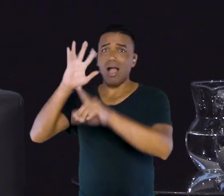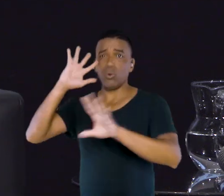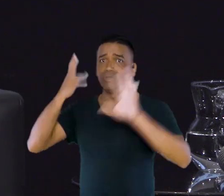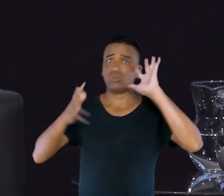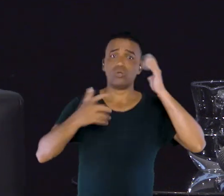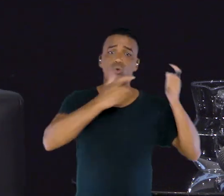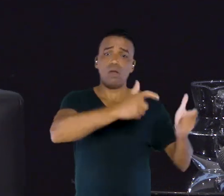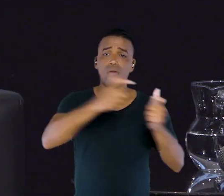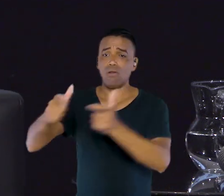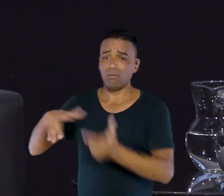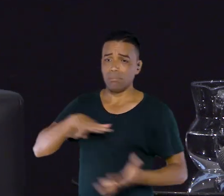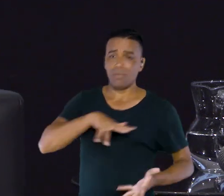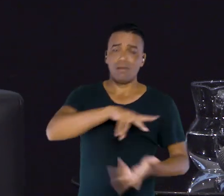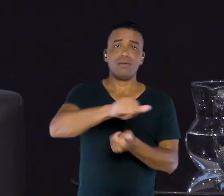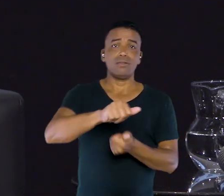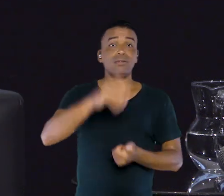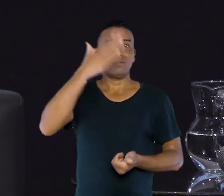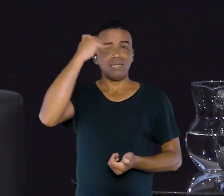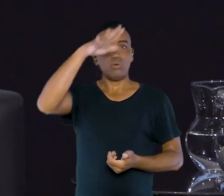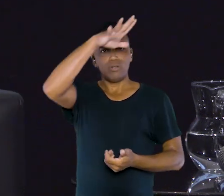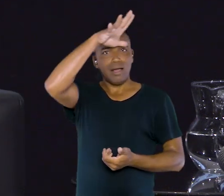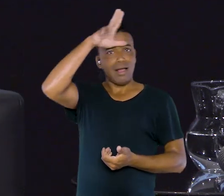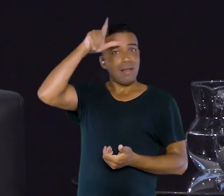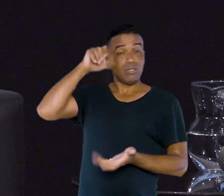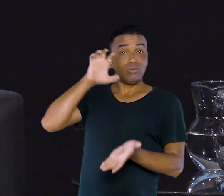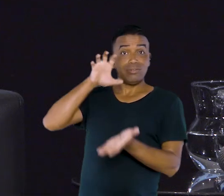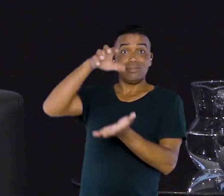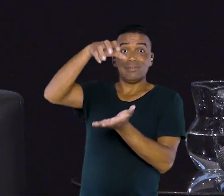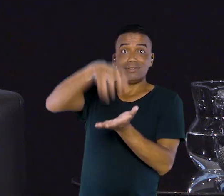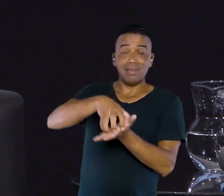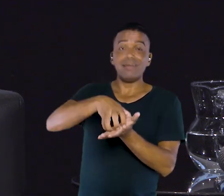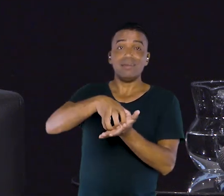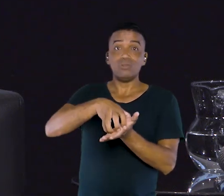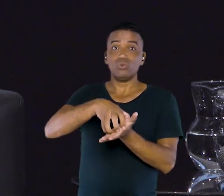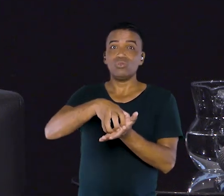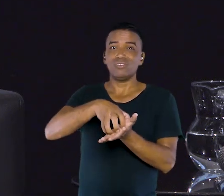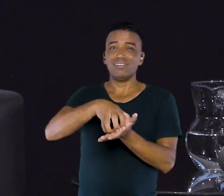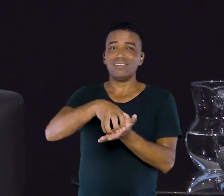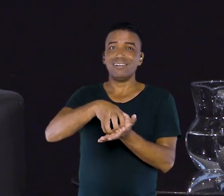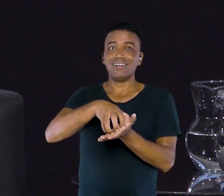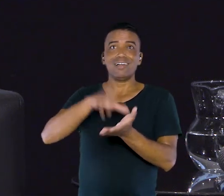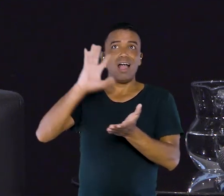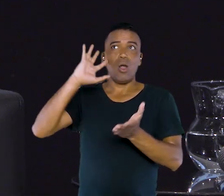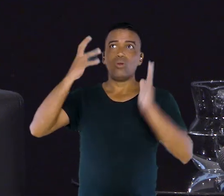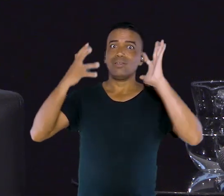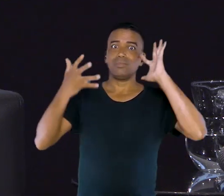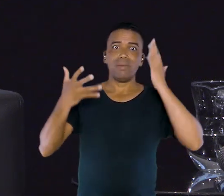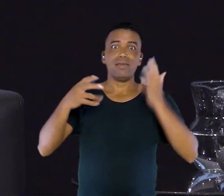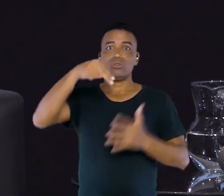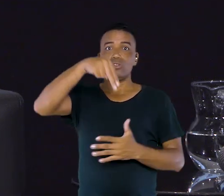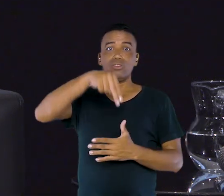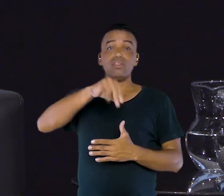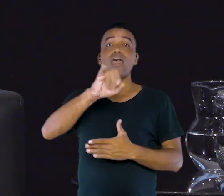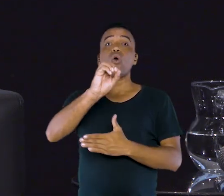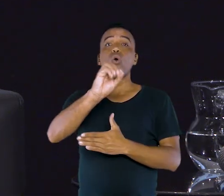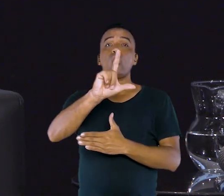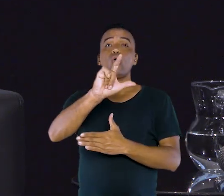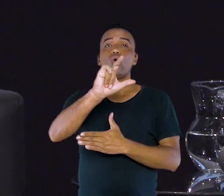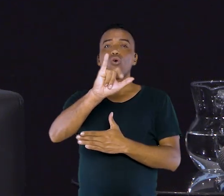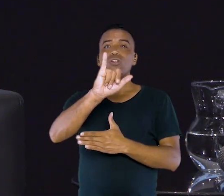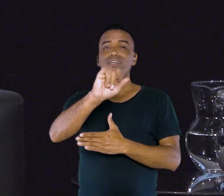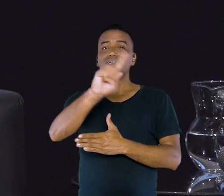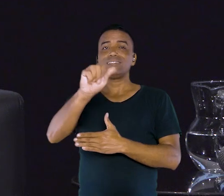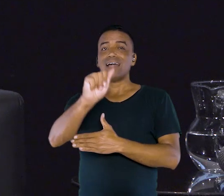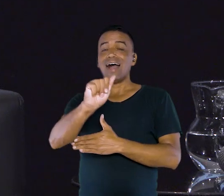planeta. Mas uma coisa, a gente sabe hoje que a Amazônia é um desses centros de, entre aspas, neolitização. É um centro importantíssimo de produção